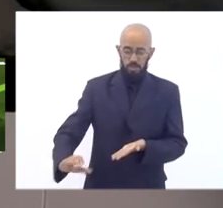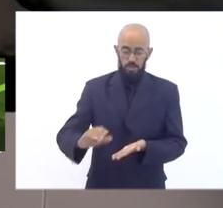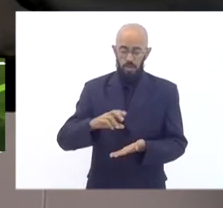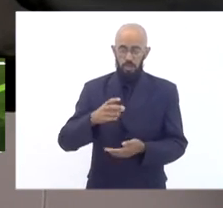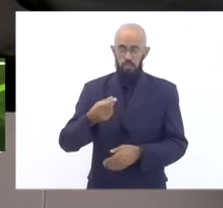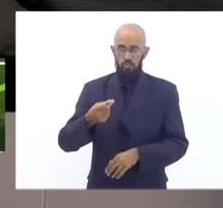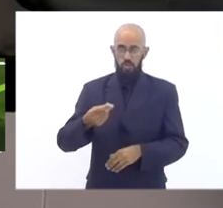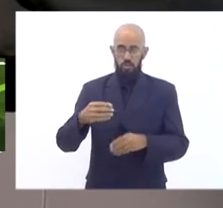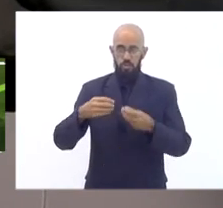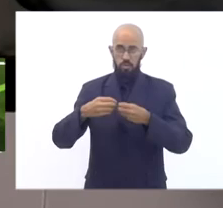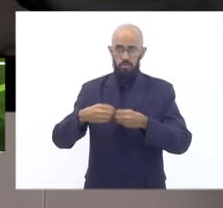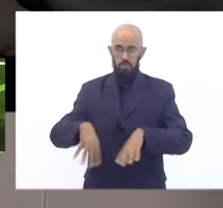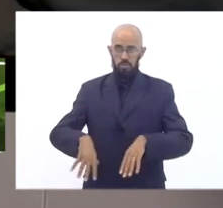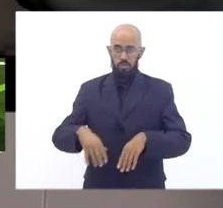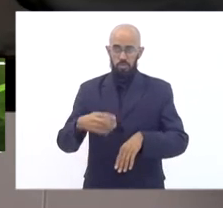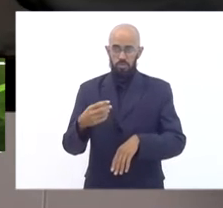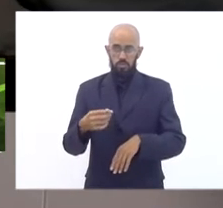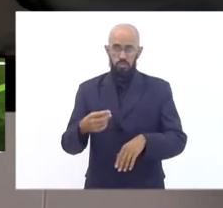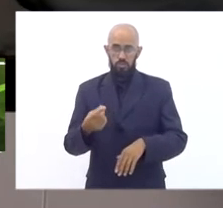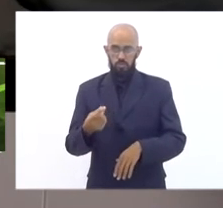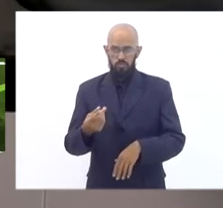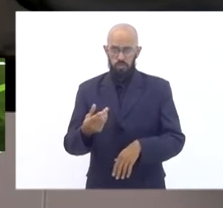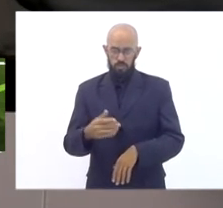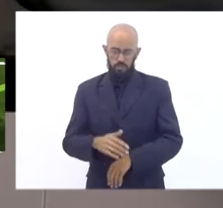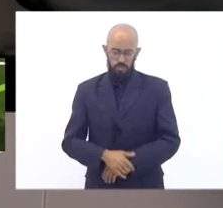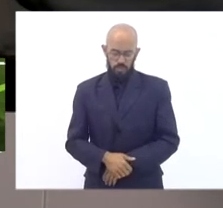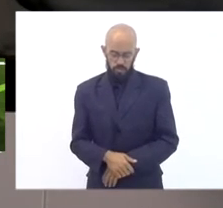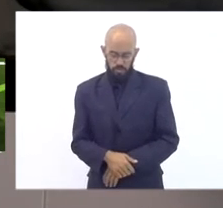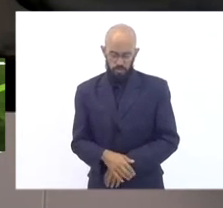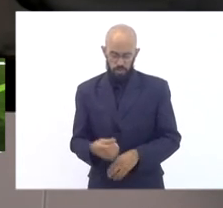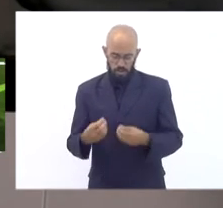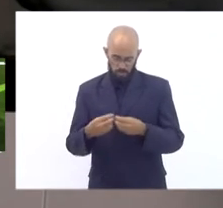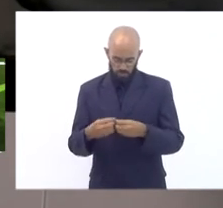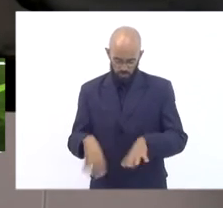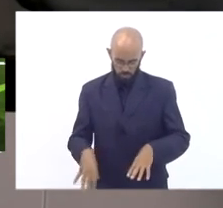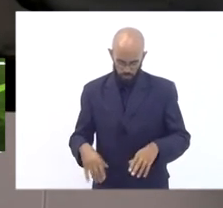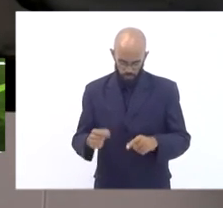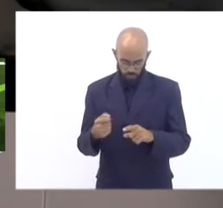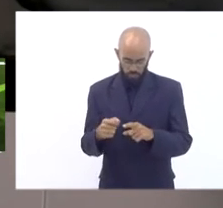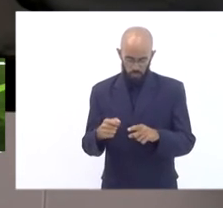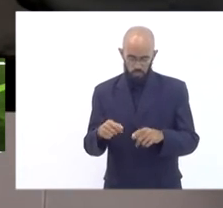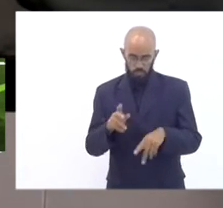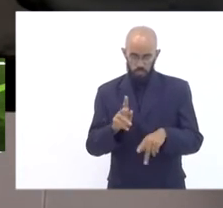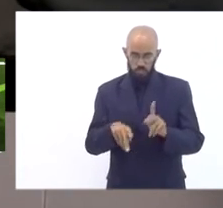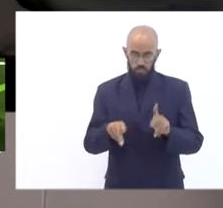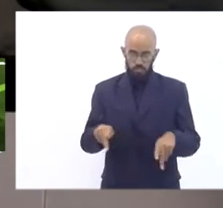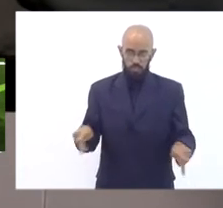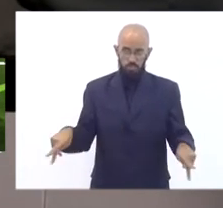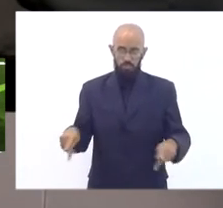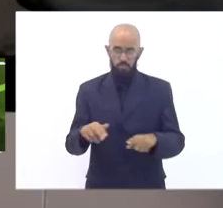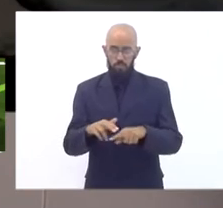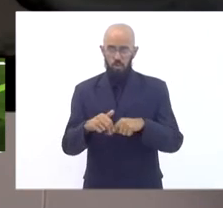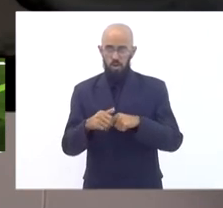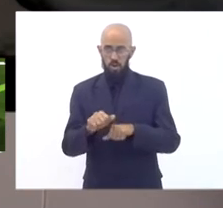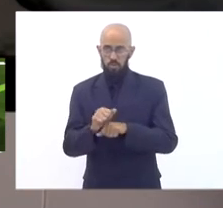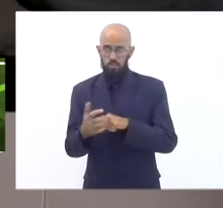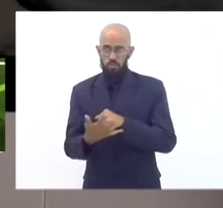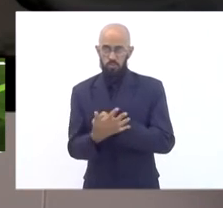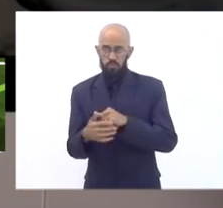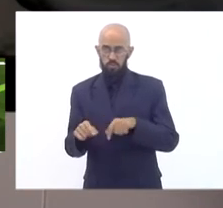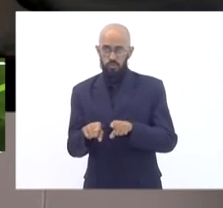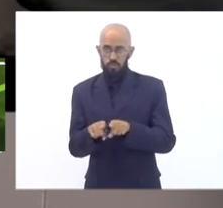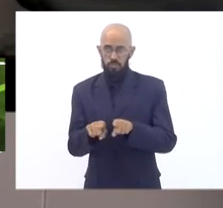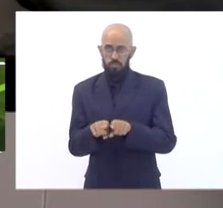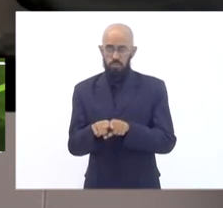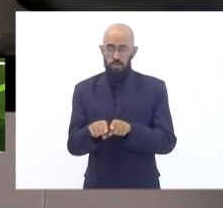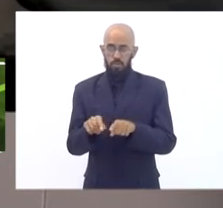às compensações financeiras, as compensações pelas perdas dos passageiros em relação à Covid e também com relação à